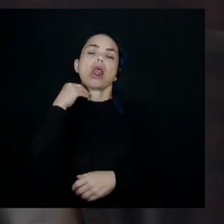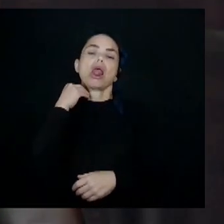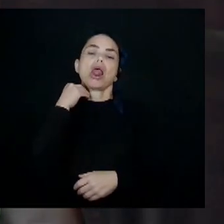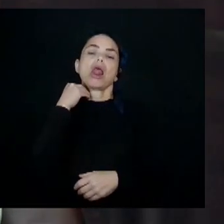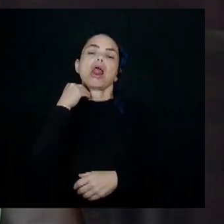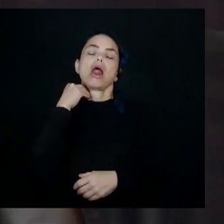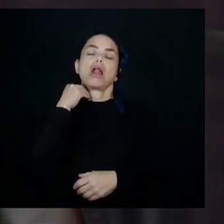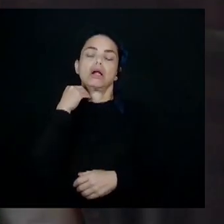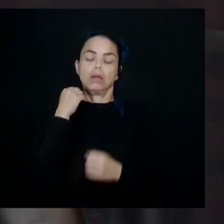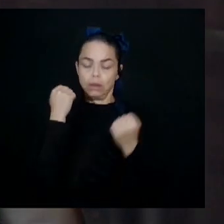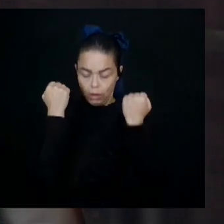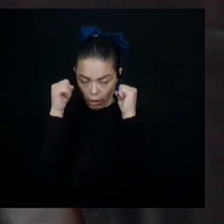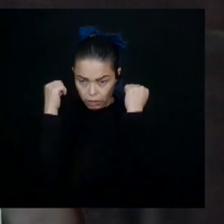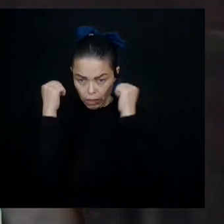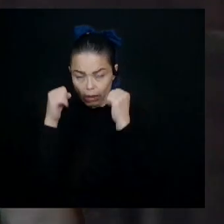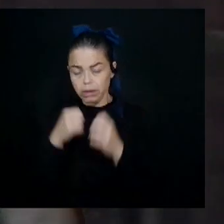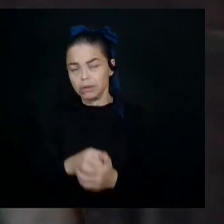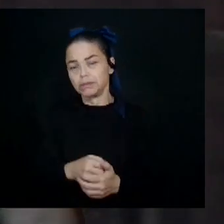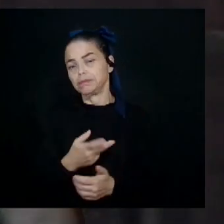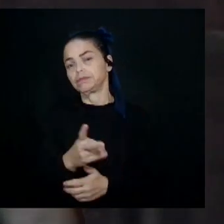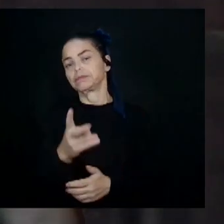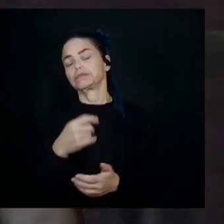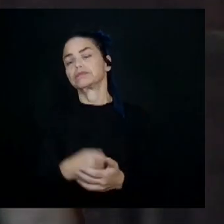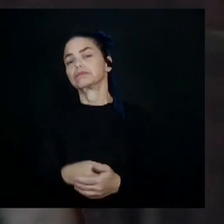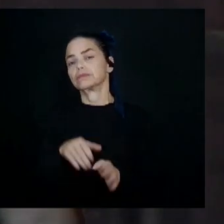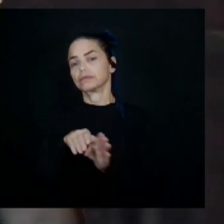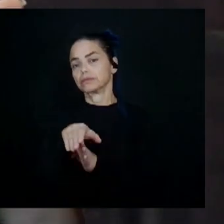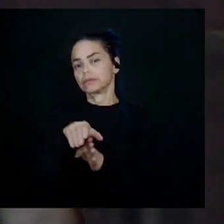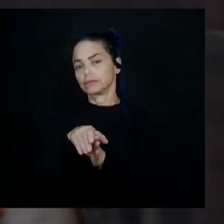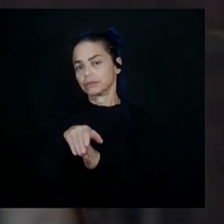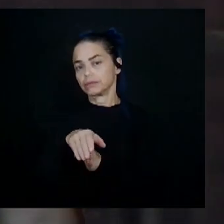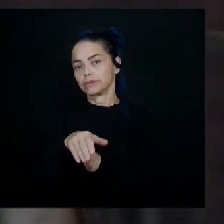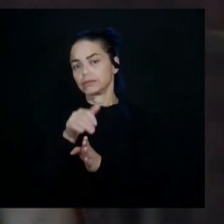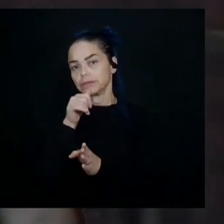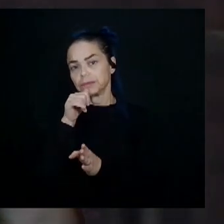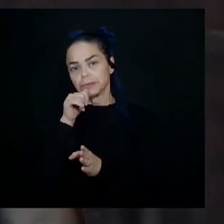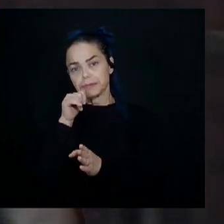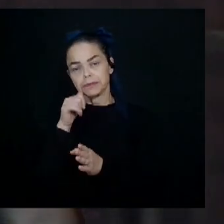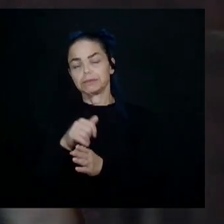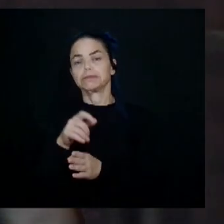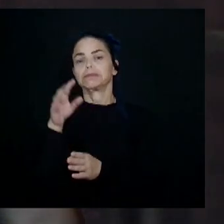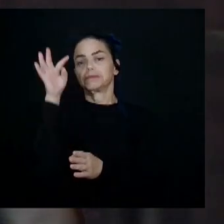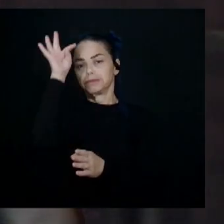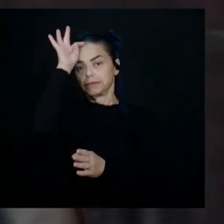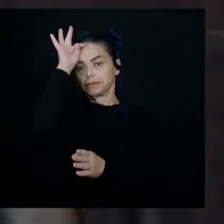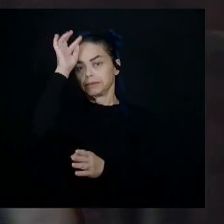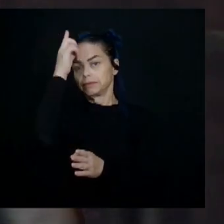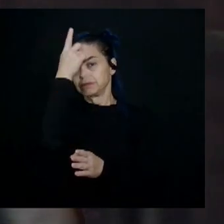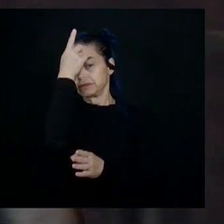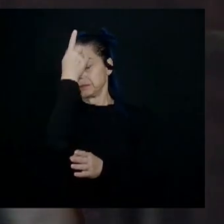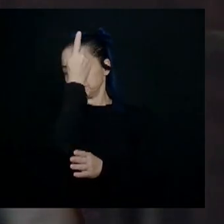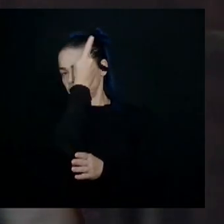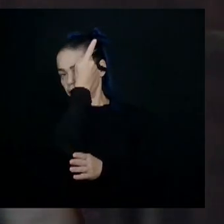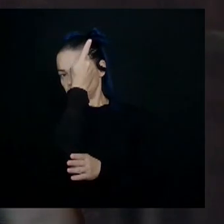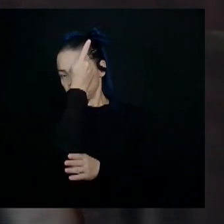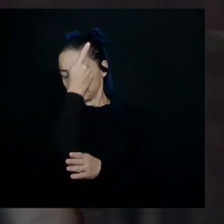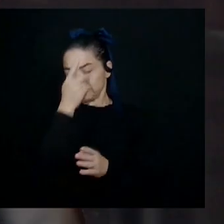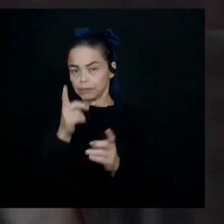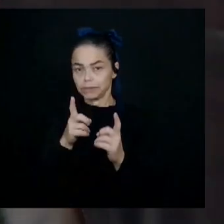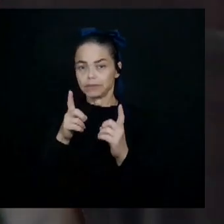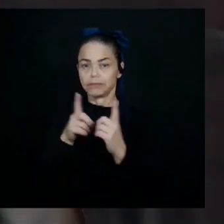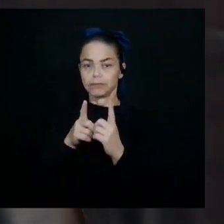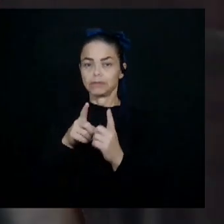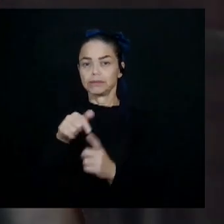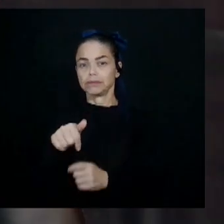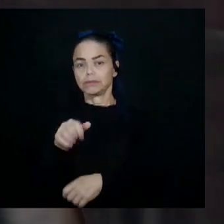irritada. Eu sempre oriento, por exemplo, crianças com TDAH, se eu diagnostico com 7, 8 anos, eu até